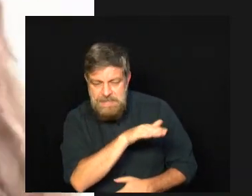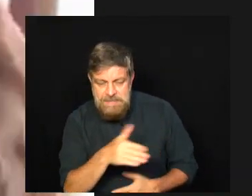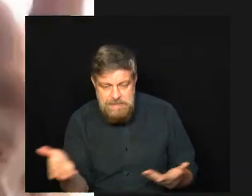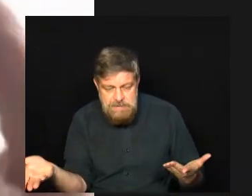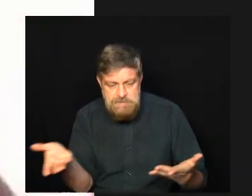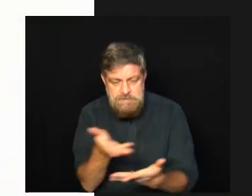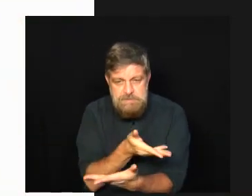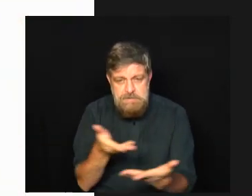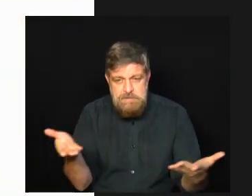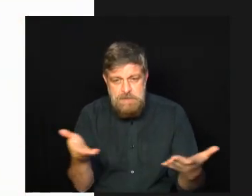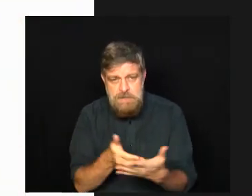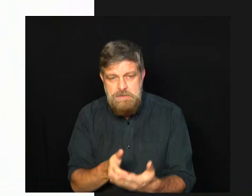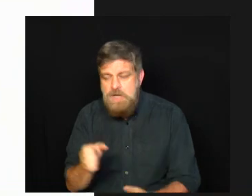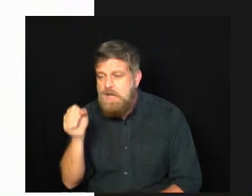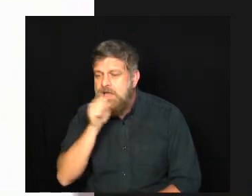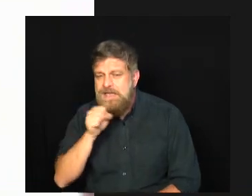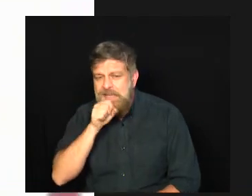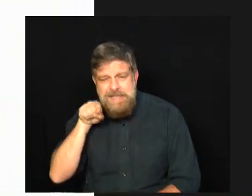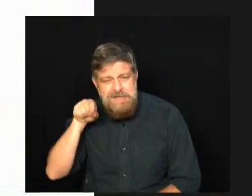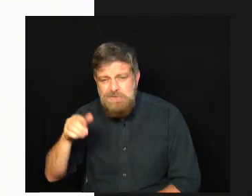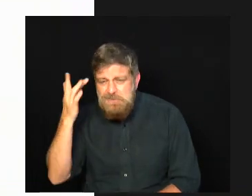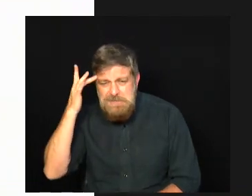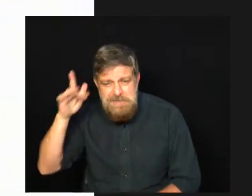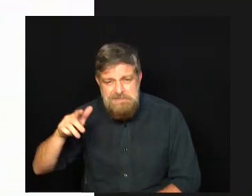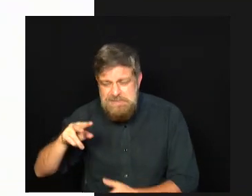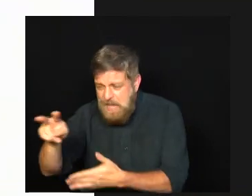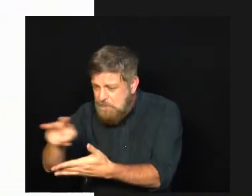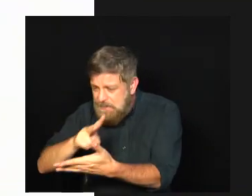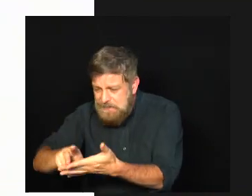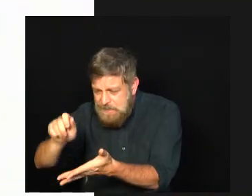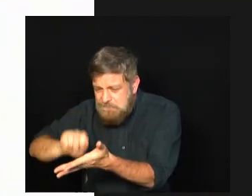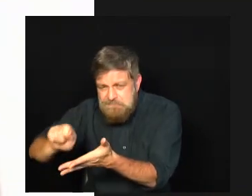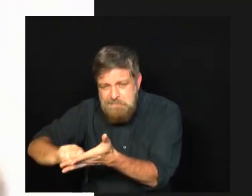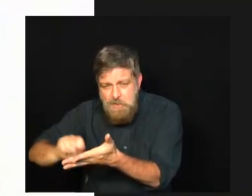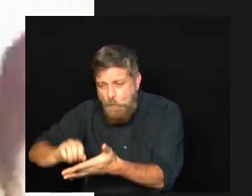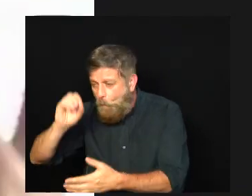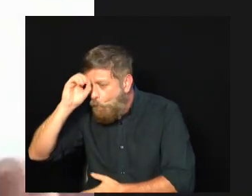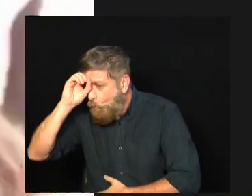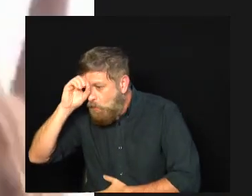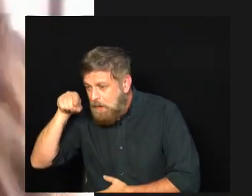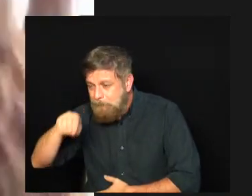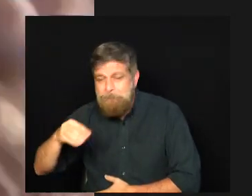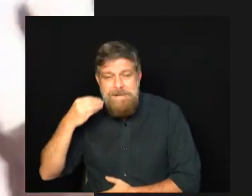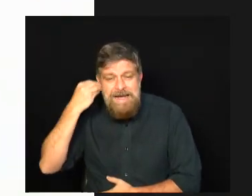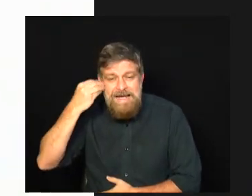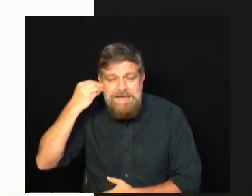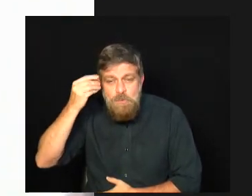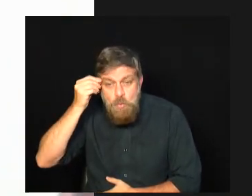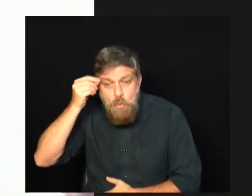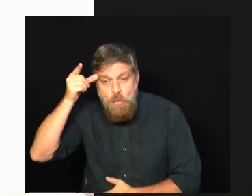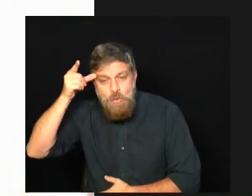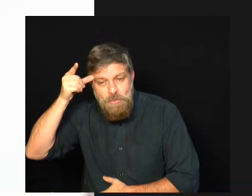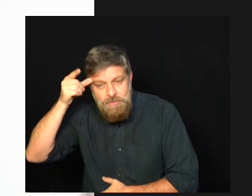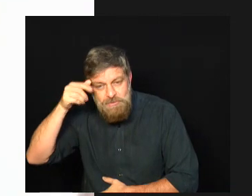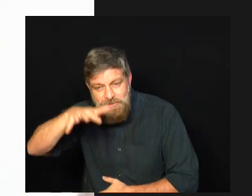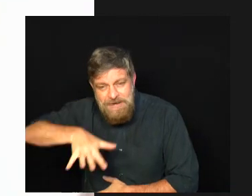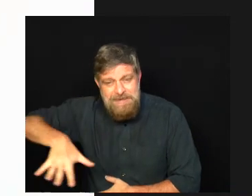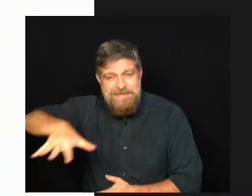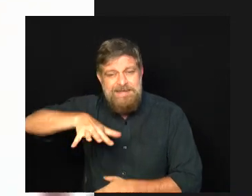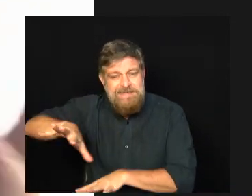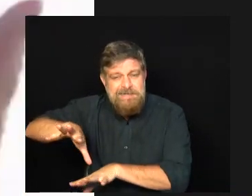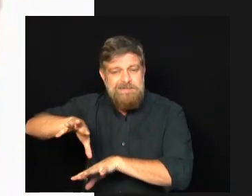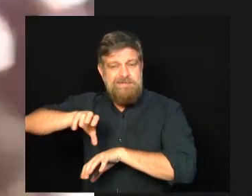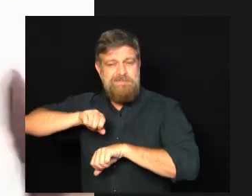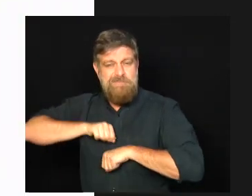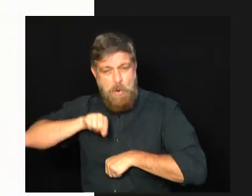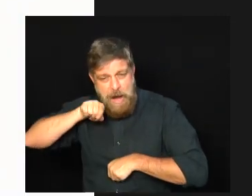que ainda não sabe muito bem ler e escrever, mas que vivenciou a cultura da sua região, que